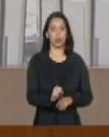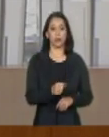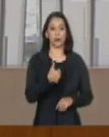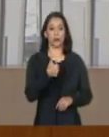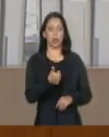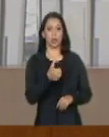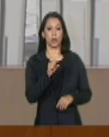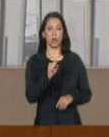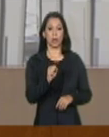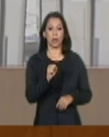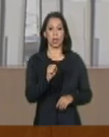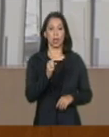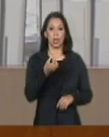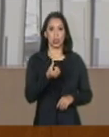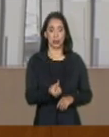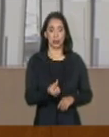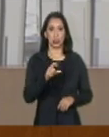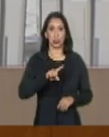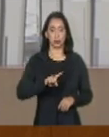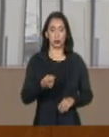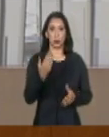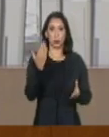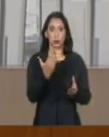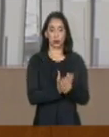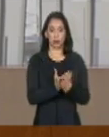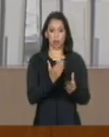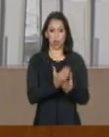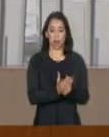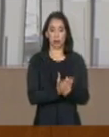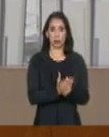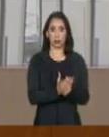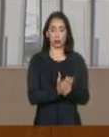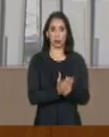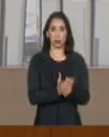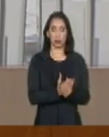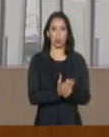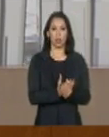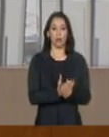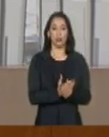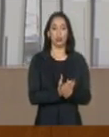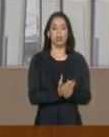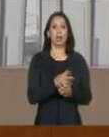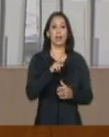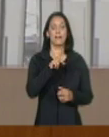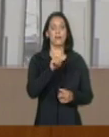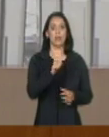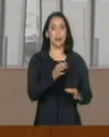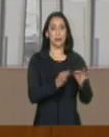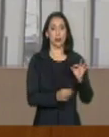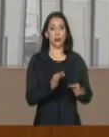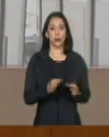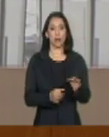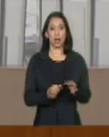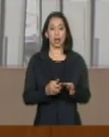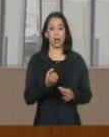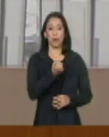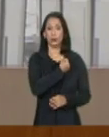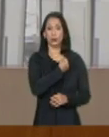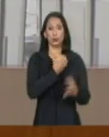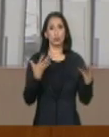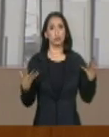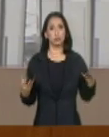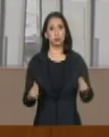mil processos em tramitação no âmbito das varas de júri. É incrível, o número é